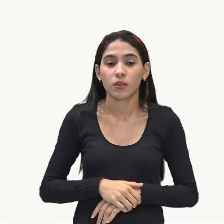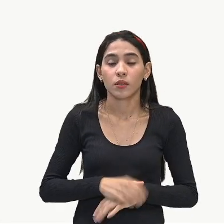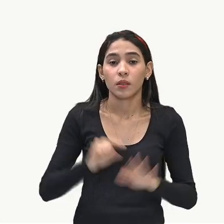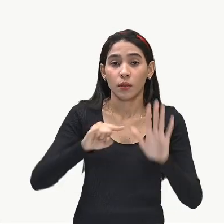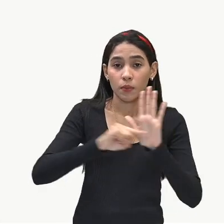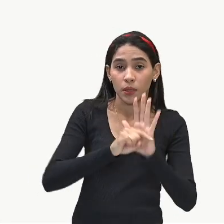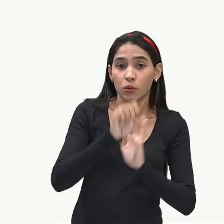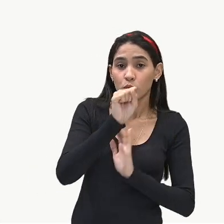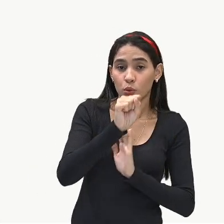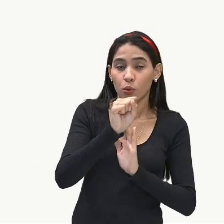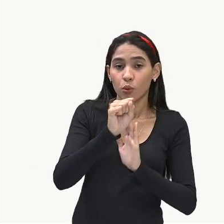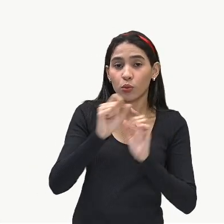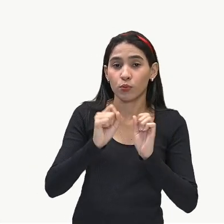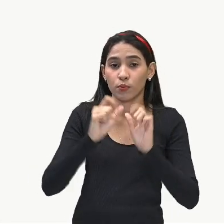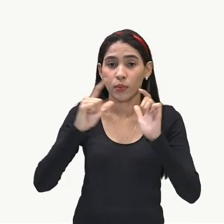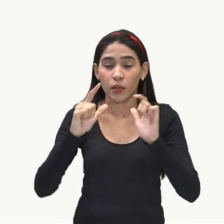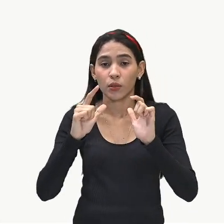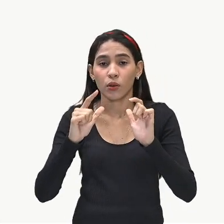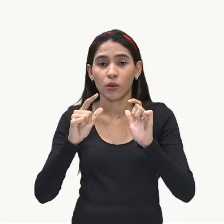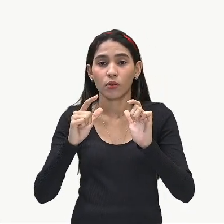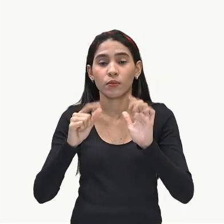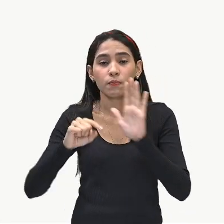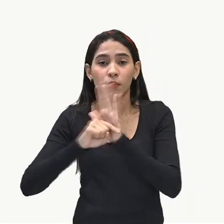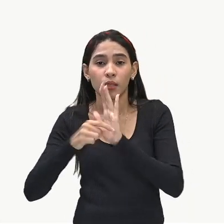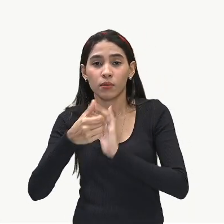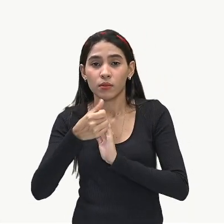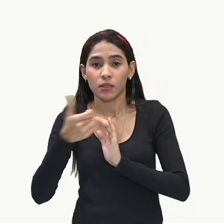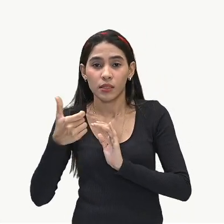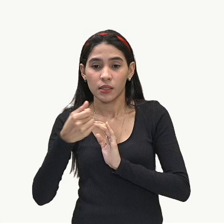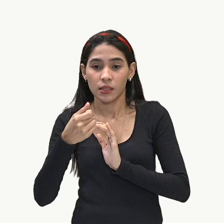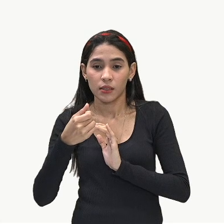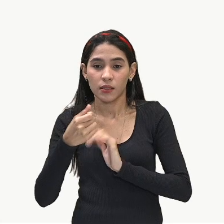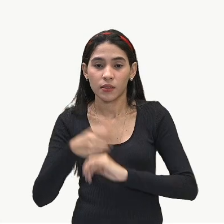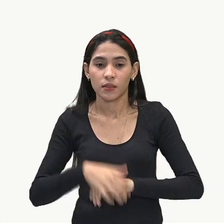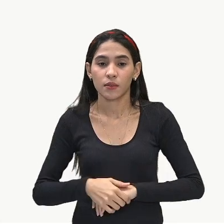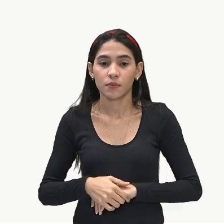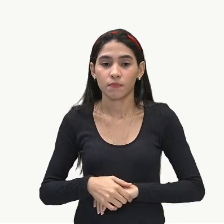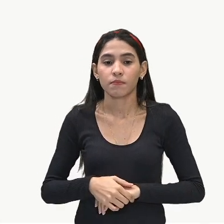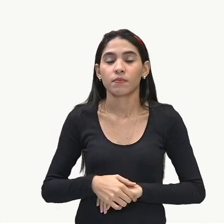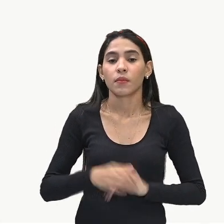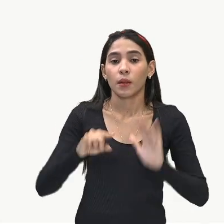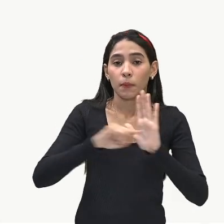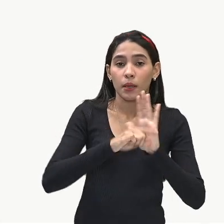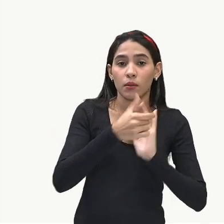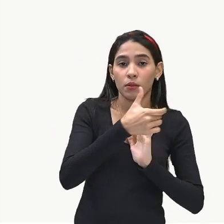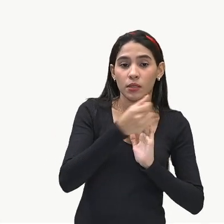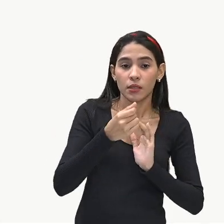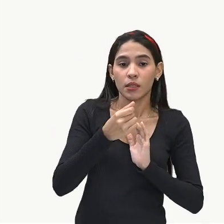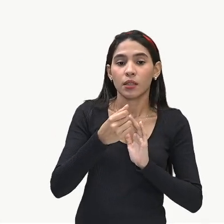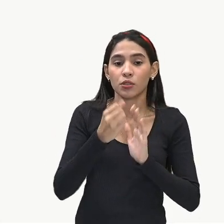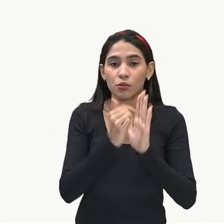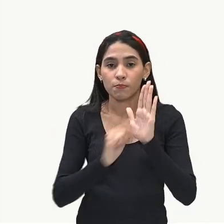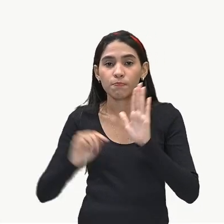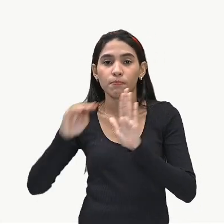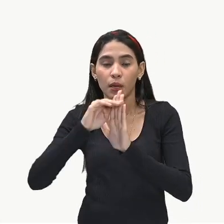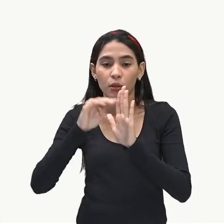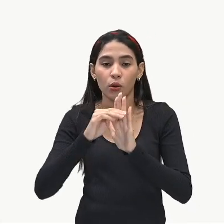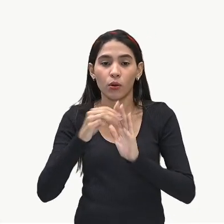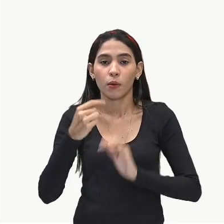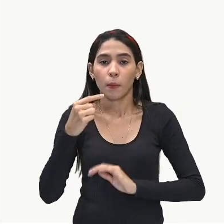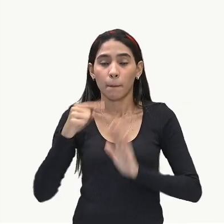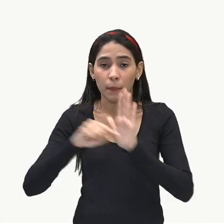ele é maior que menos 16, menos 16 é maior que menos 32 e assim por diante.